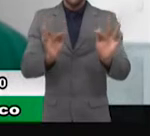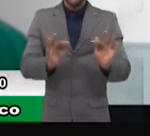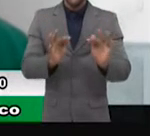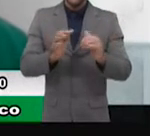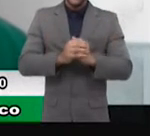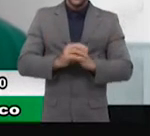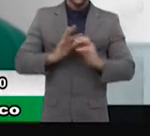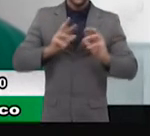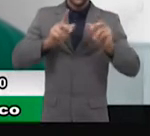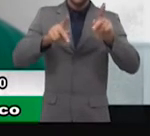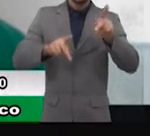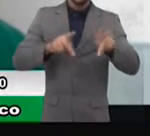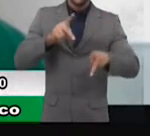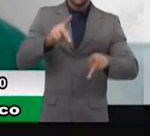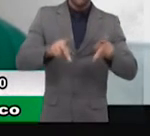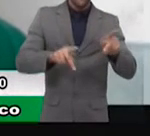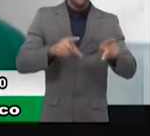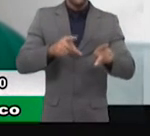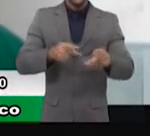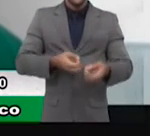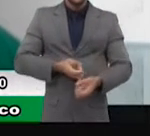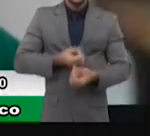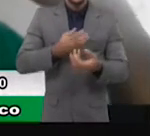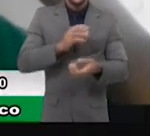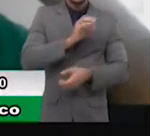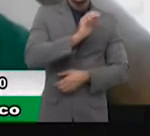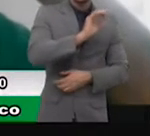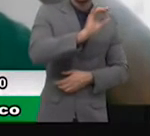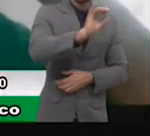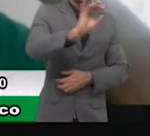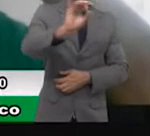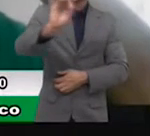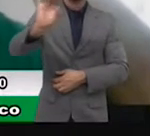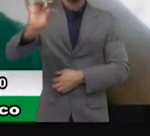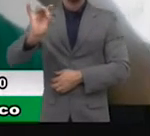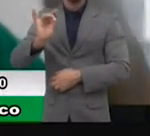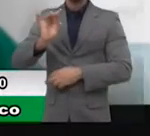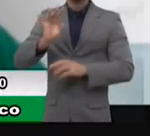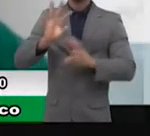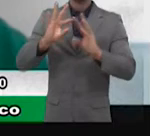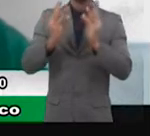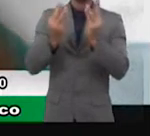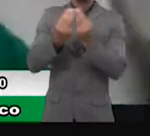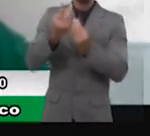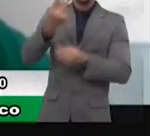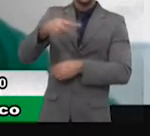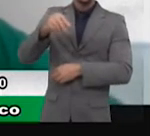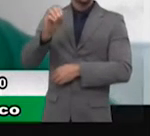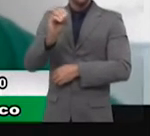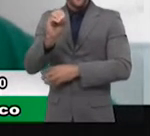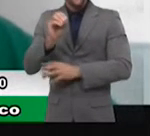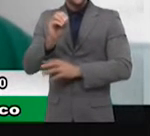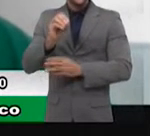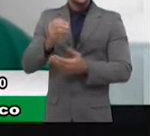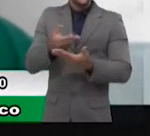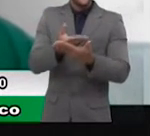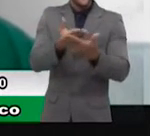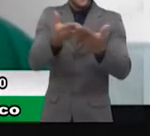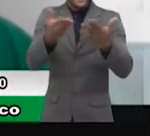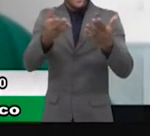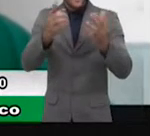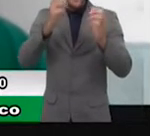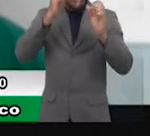Osasco e dizer a cada um das famílias de Osasco e aos senhores, a todos vocês, que